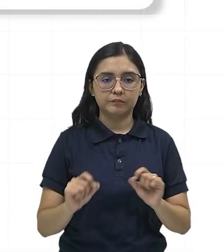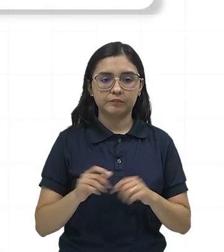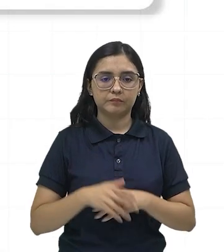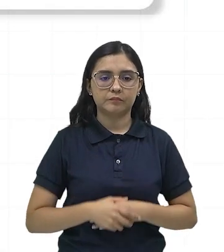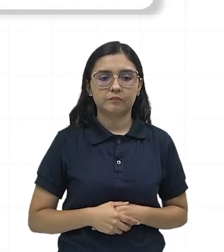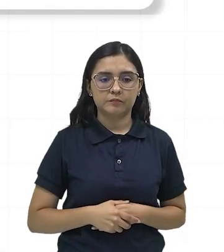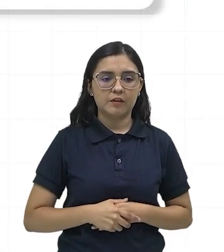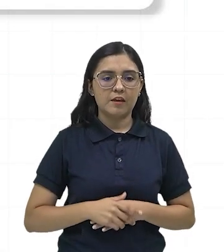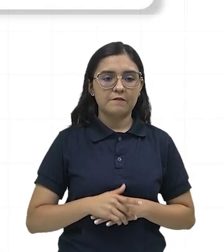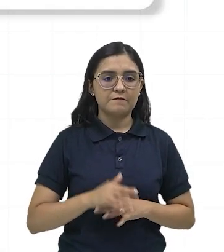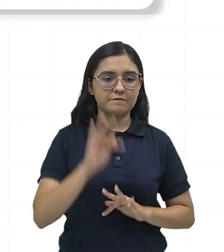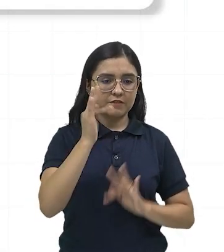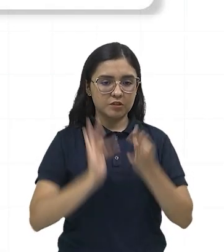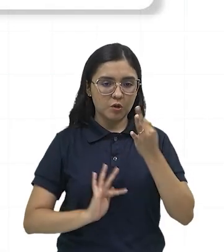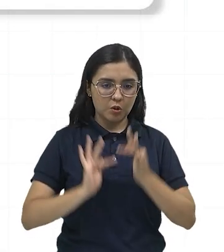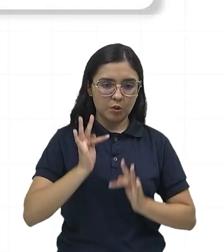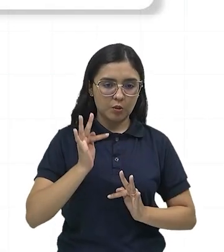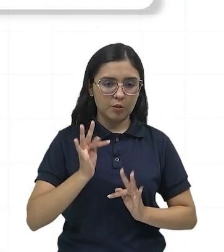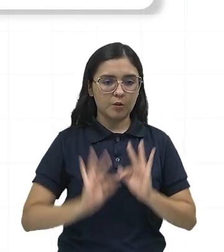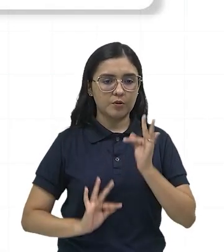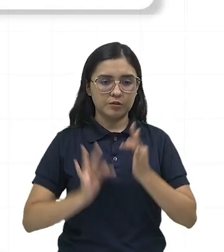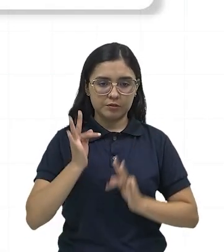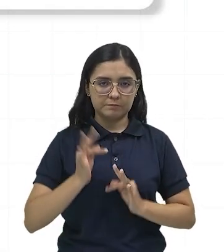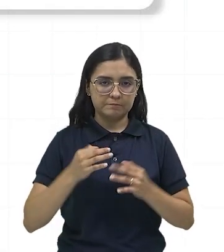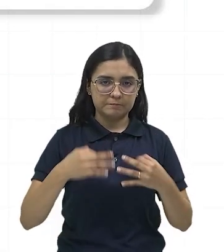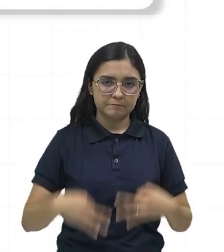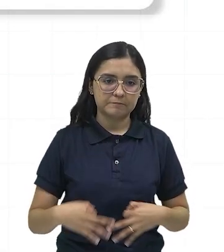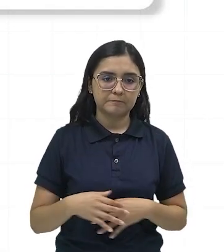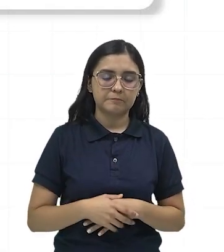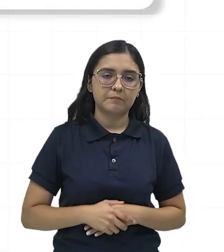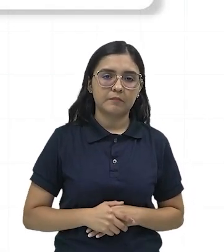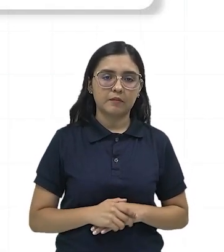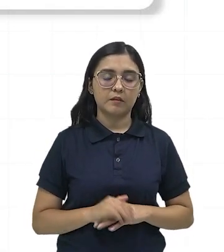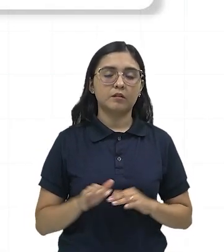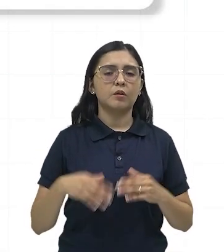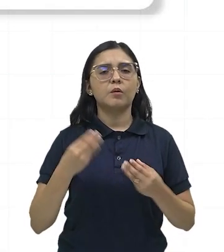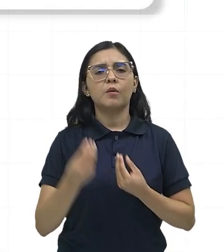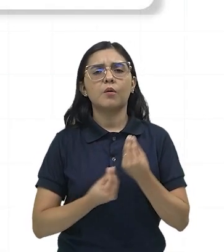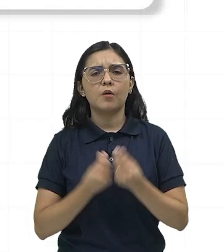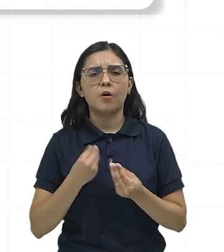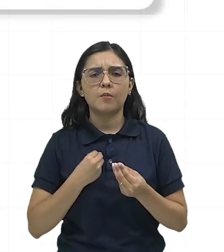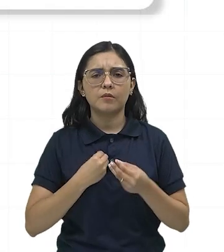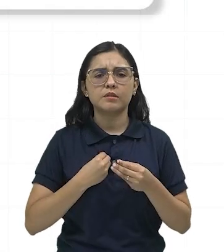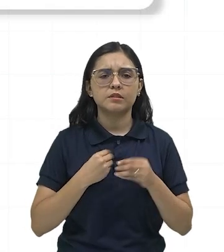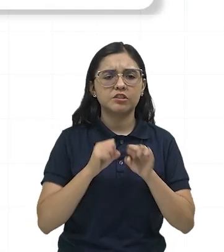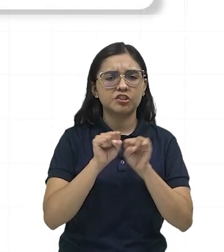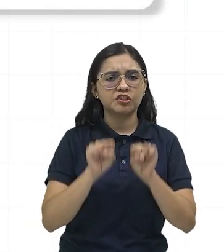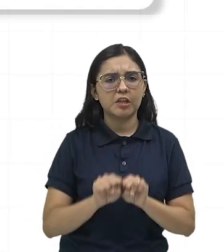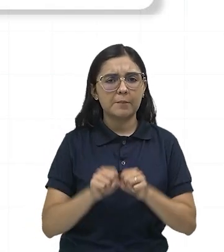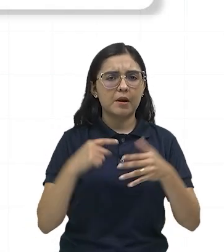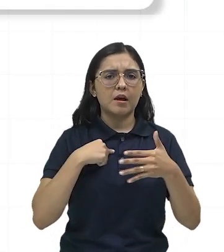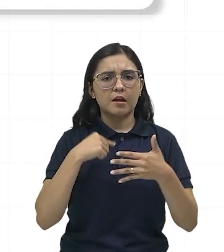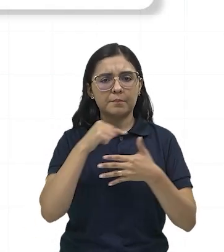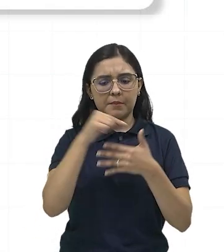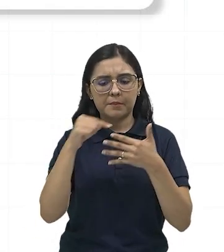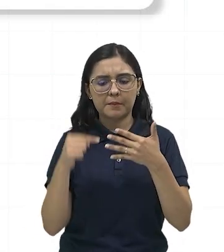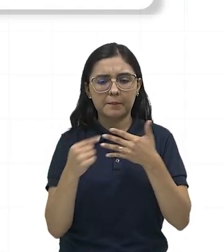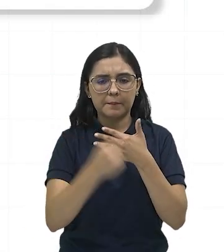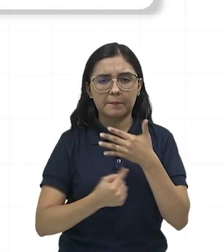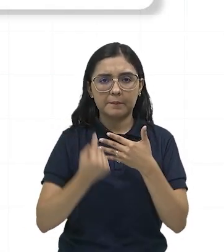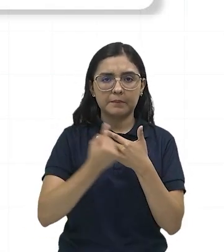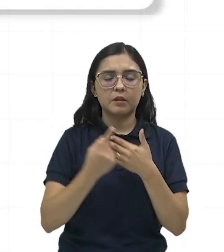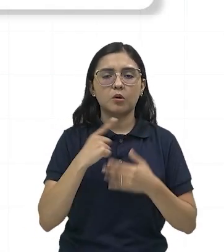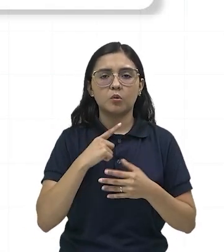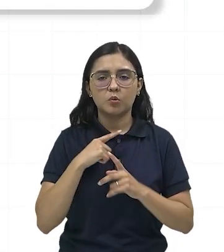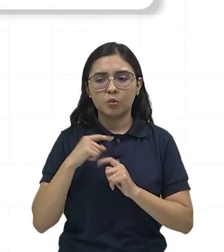funções fisiológicas, certo? Então, como o sistema endócrino ele tem essa função de